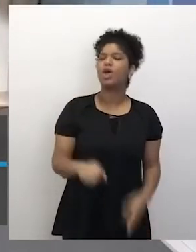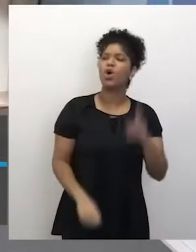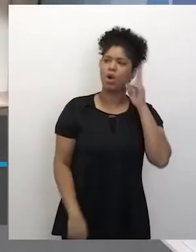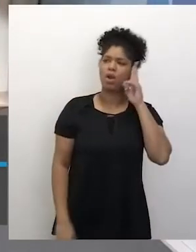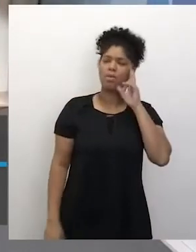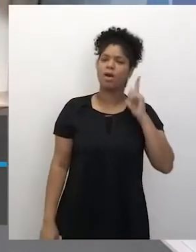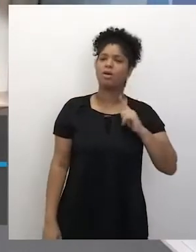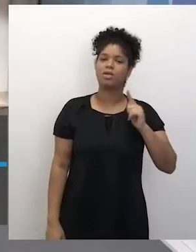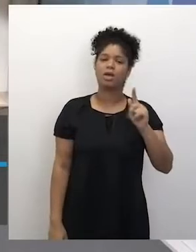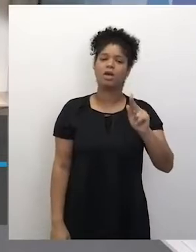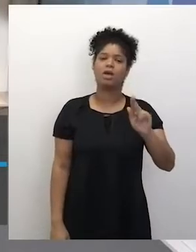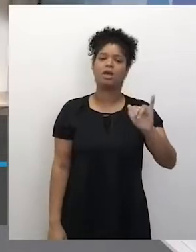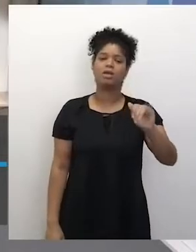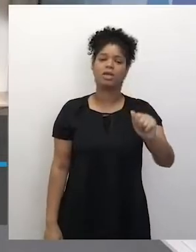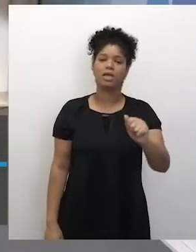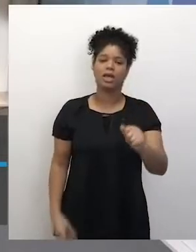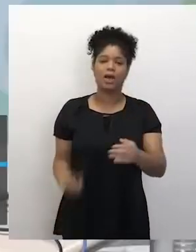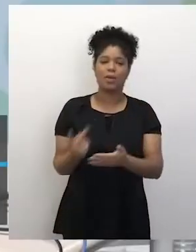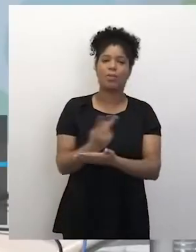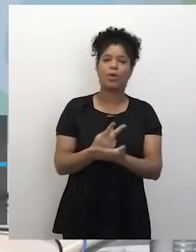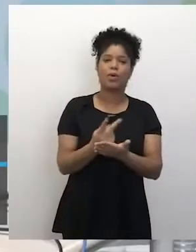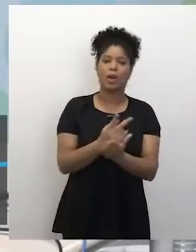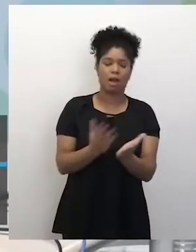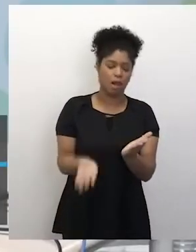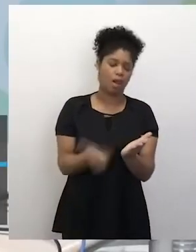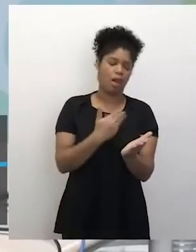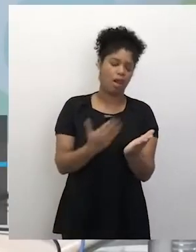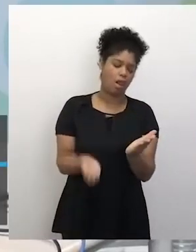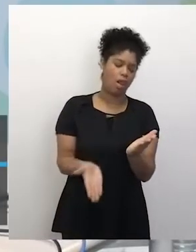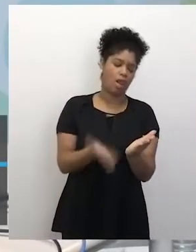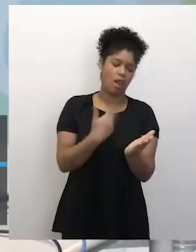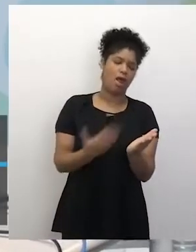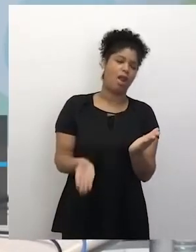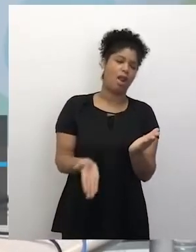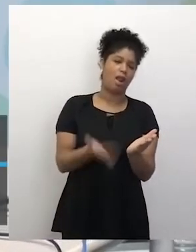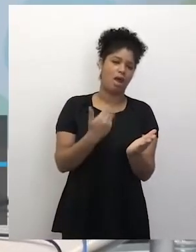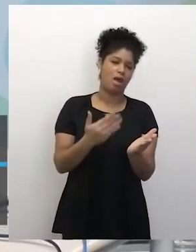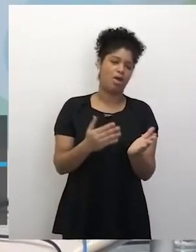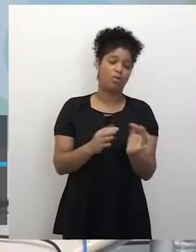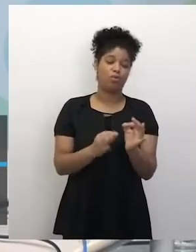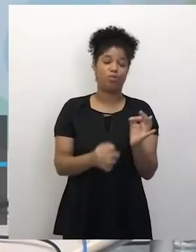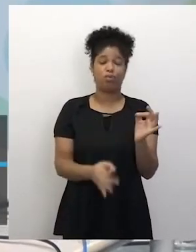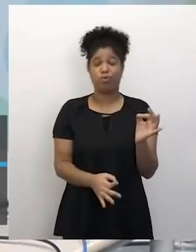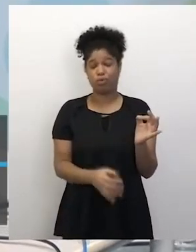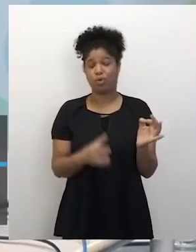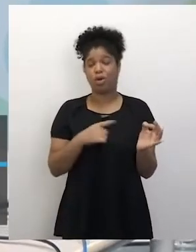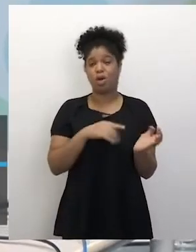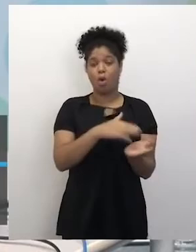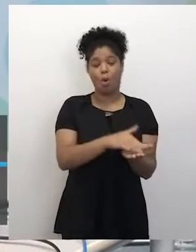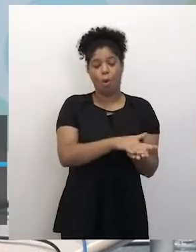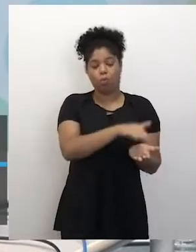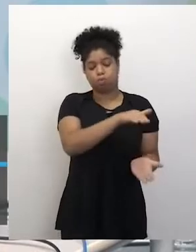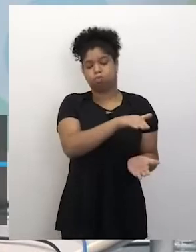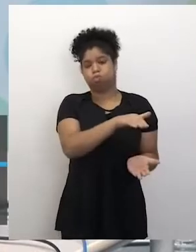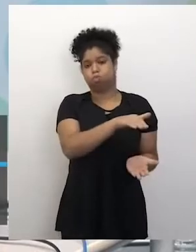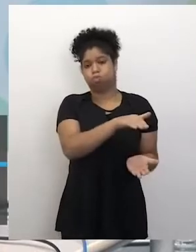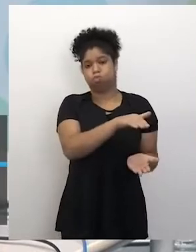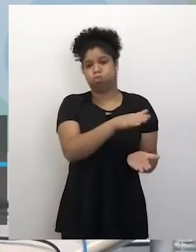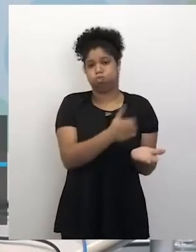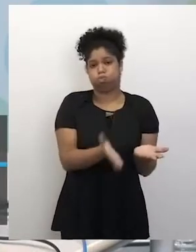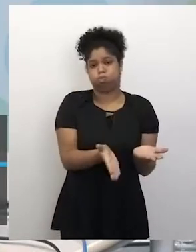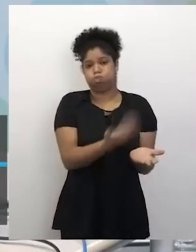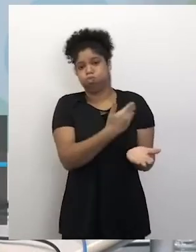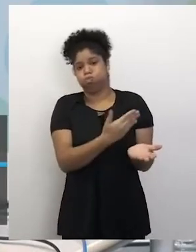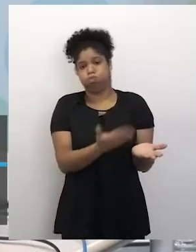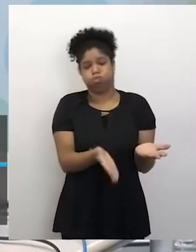guia, a gente tinha que ficar procurando, tinha mais de 2.000 páginas, né, de ilustração ali para